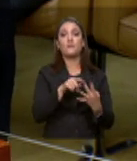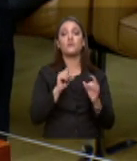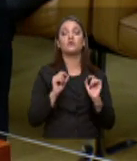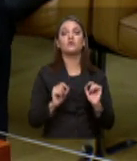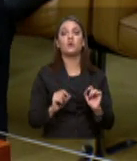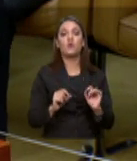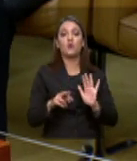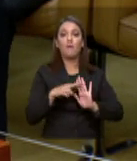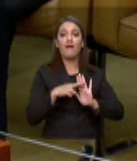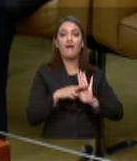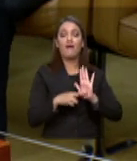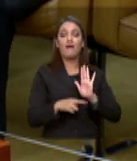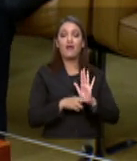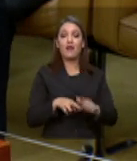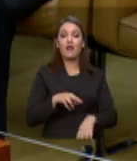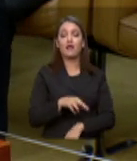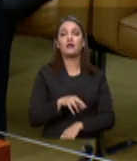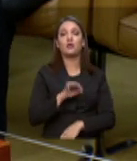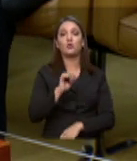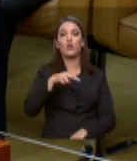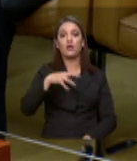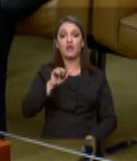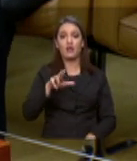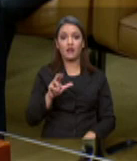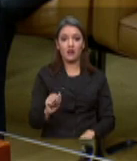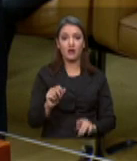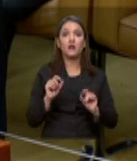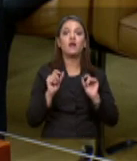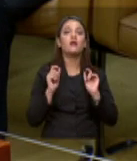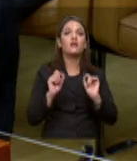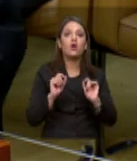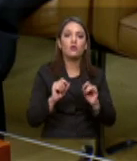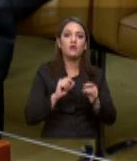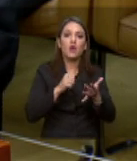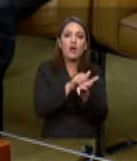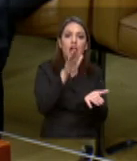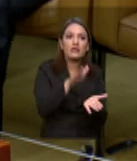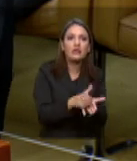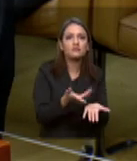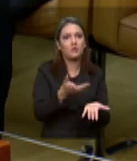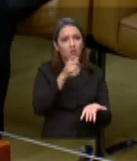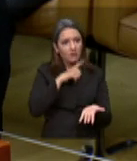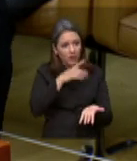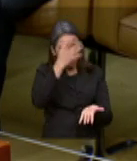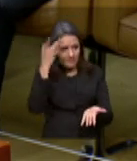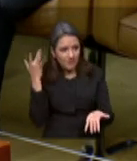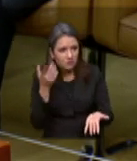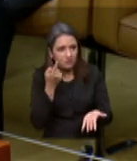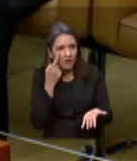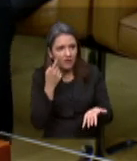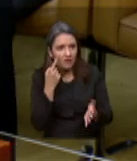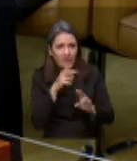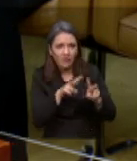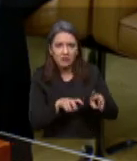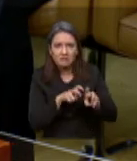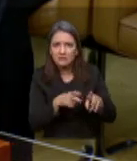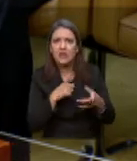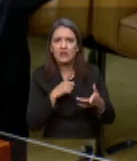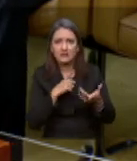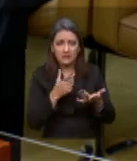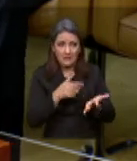normativa do INCRA, recadastramento fundiário nesses 36 municípios críticos. Quem estava legal, tudo ok. Quem não estava legal, não teve o seu